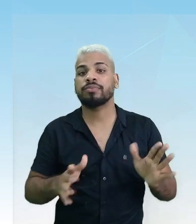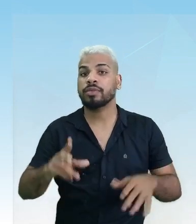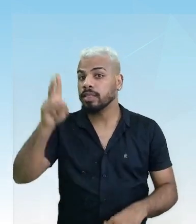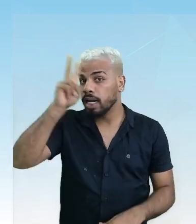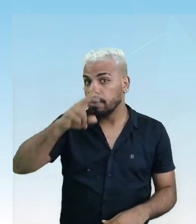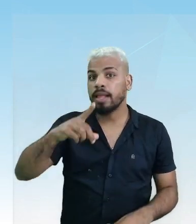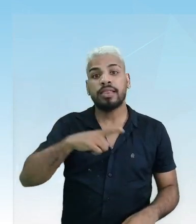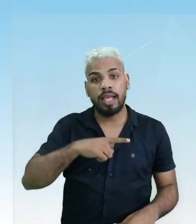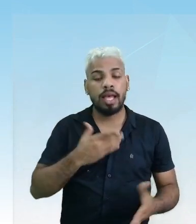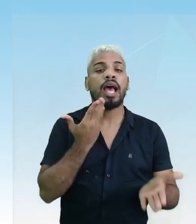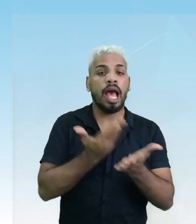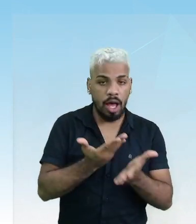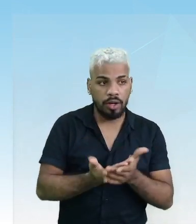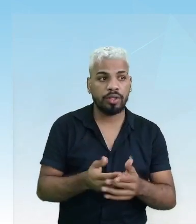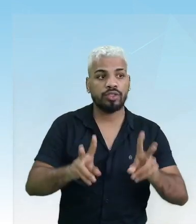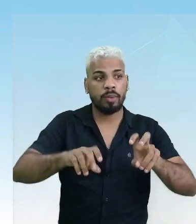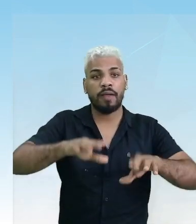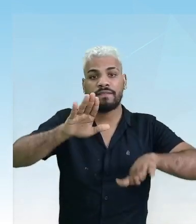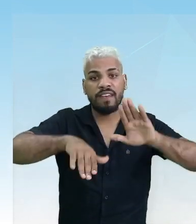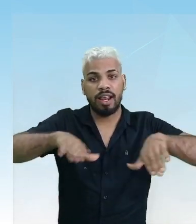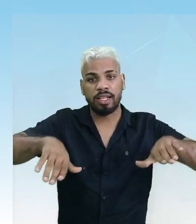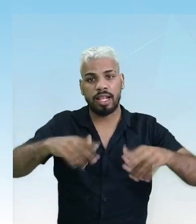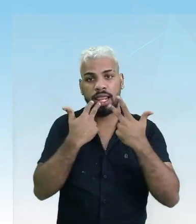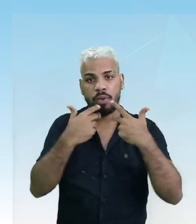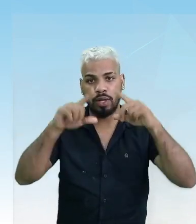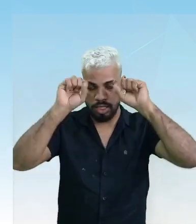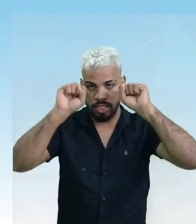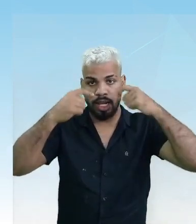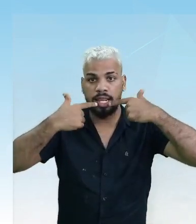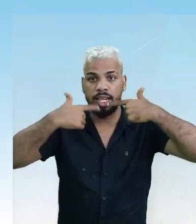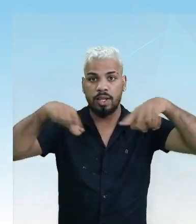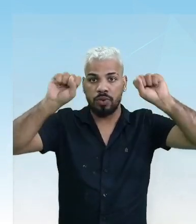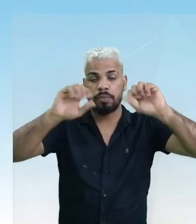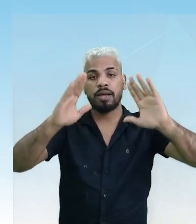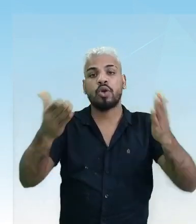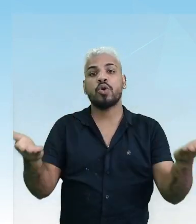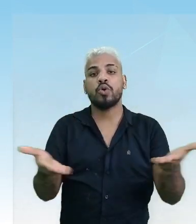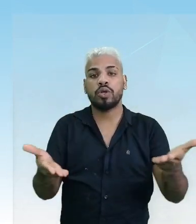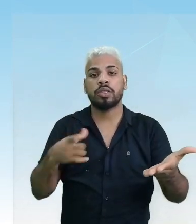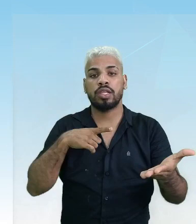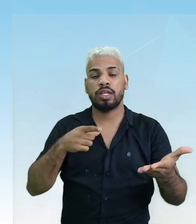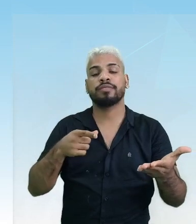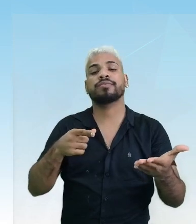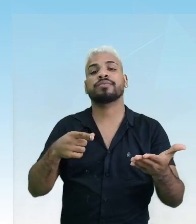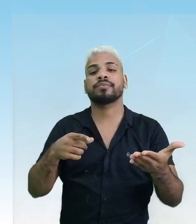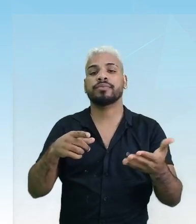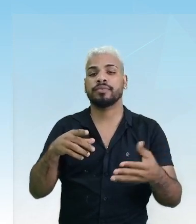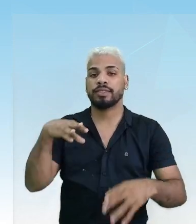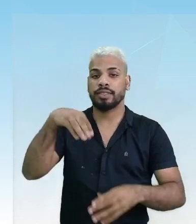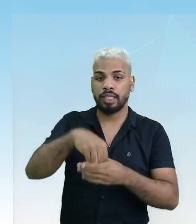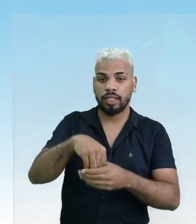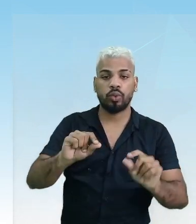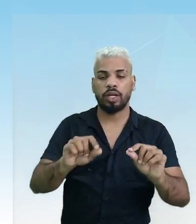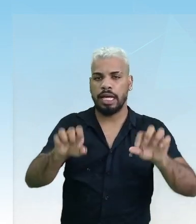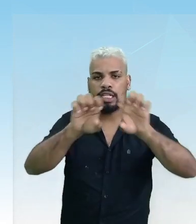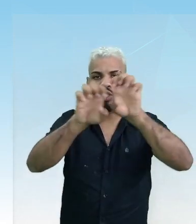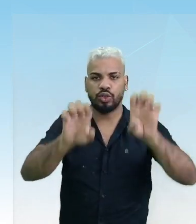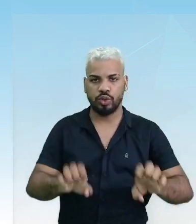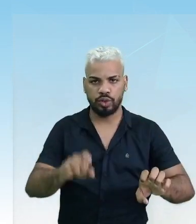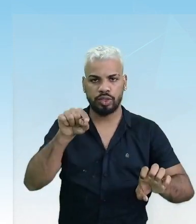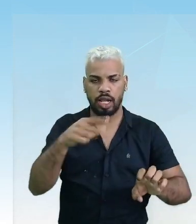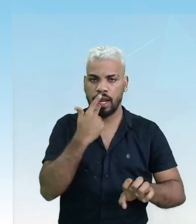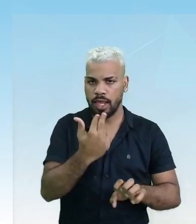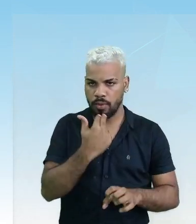que tivemos aula sobre as variações linguísticas, mas hoje é esse mergulho dentro da estrutura